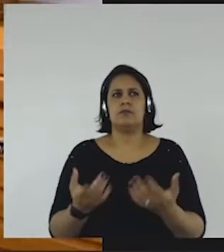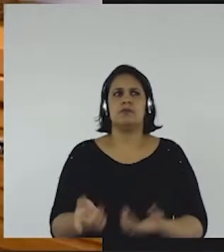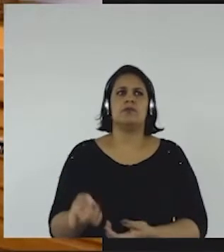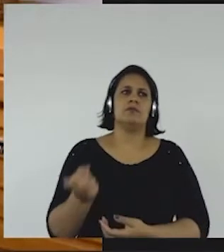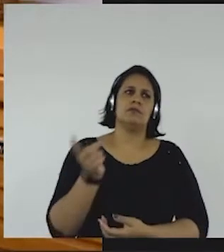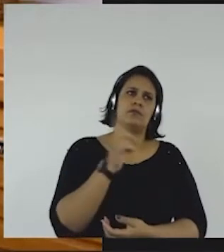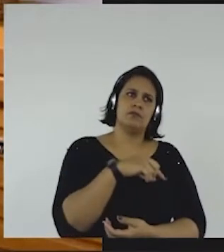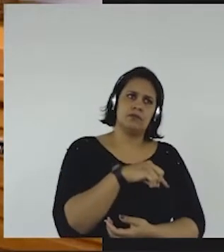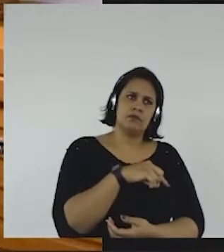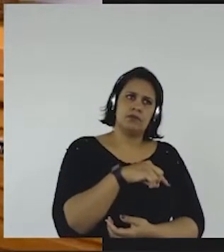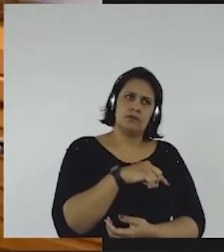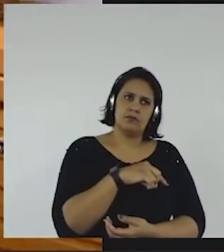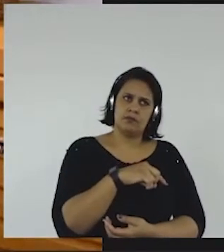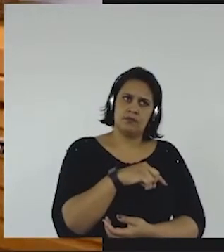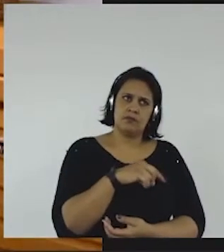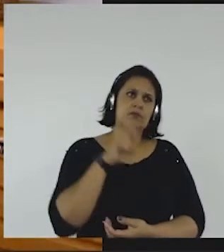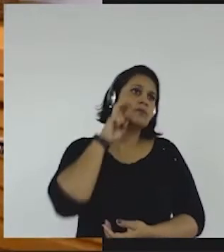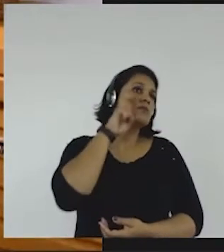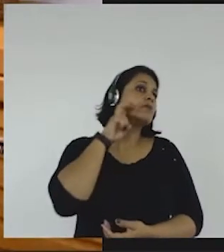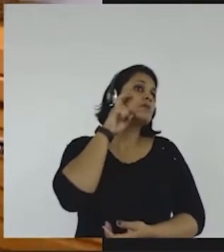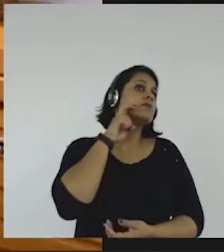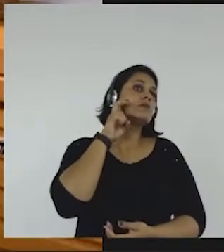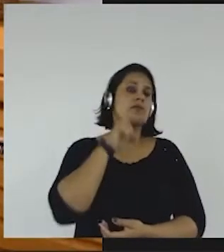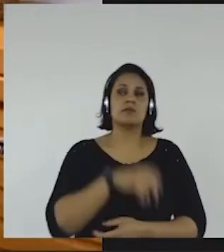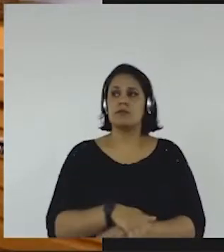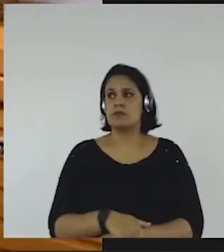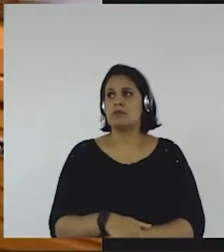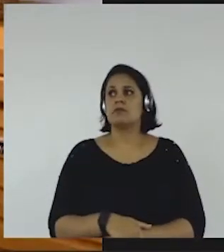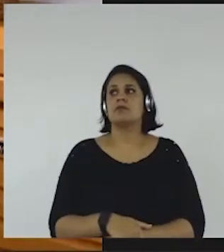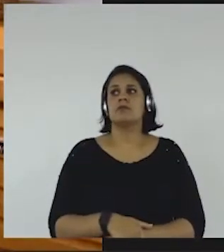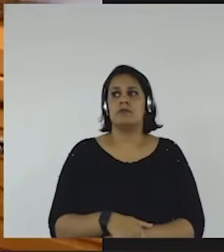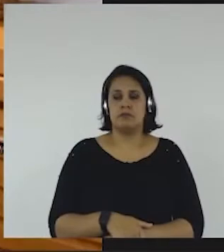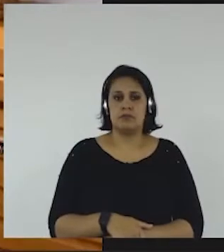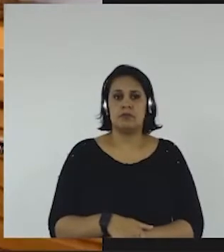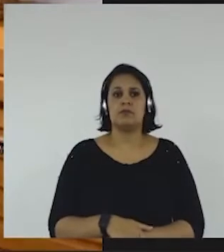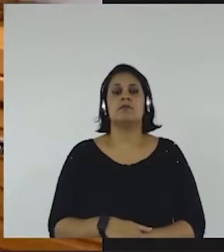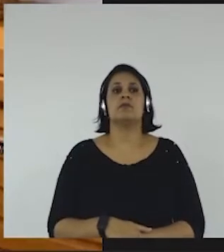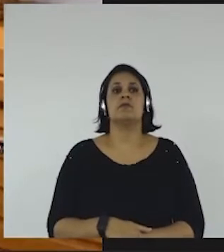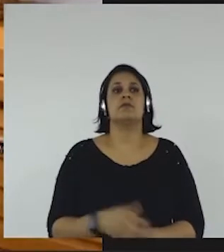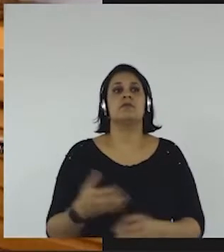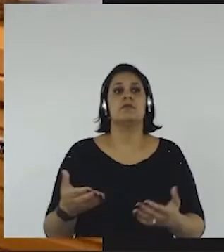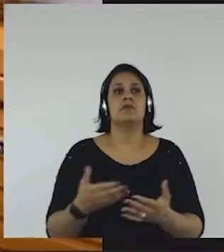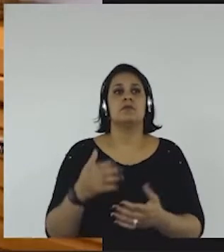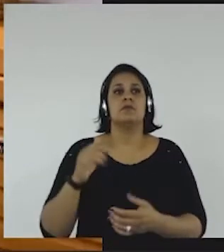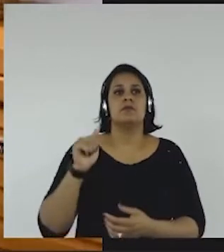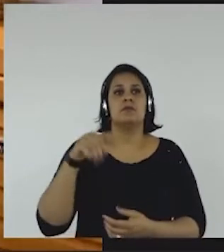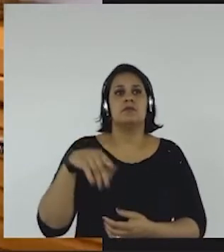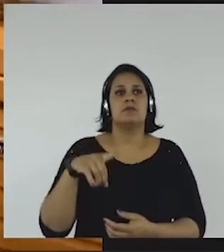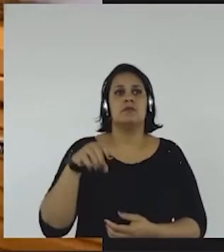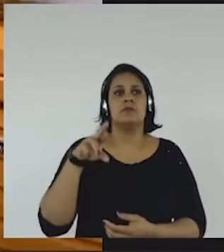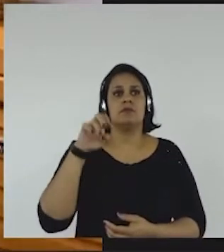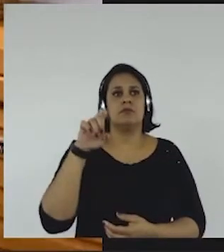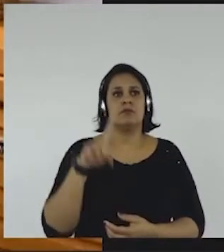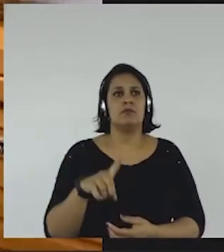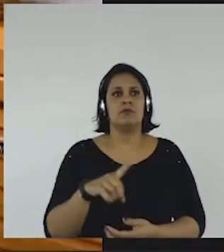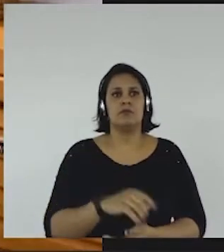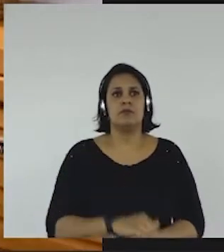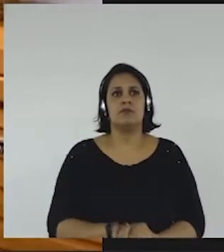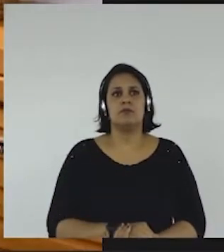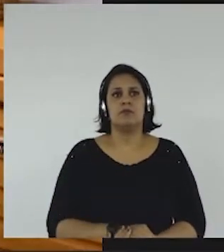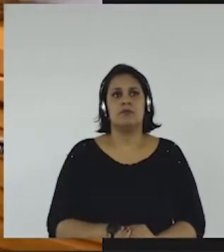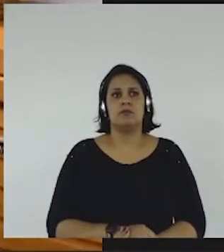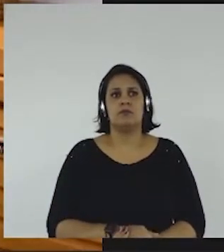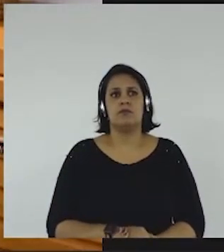para o desembargador federal André Fontes, que também é professor, inclusive